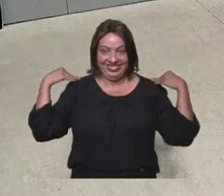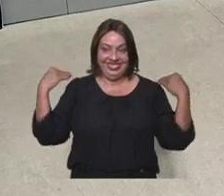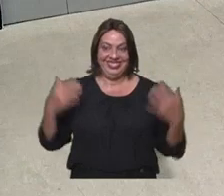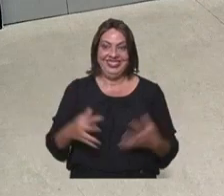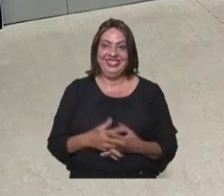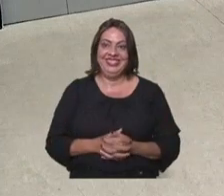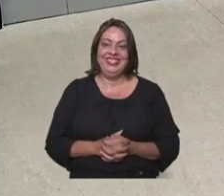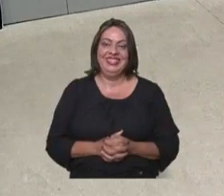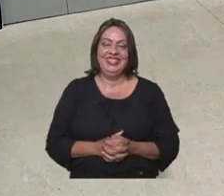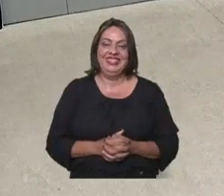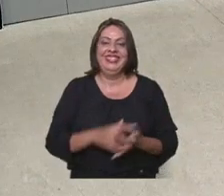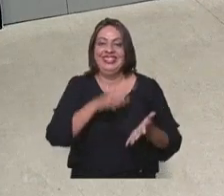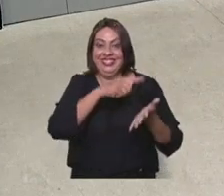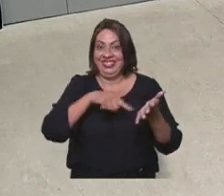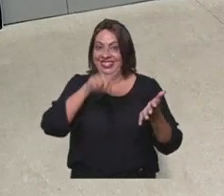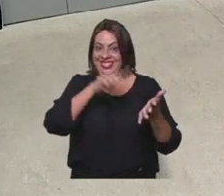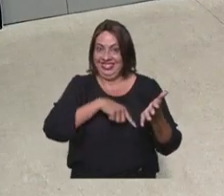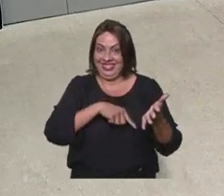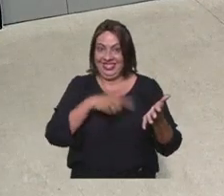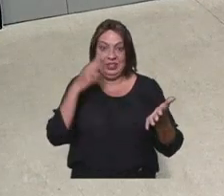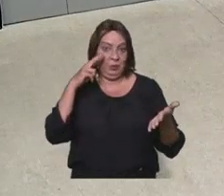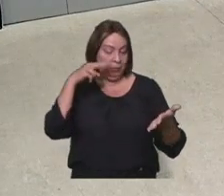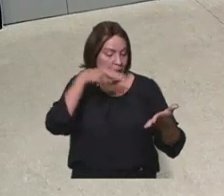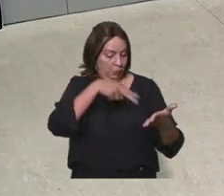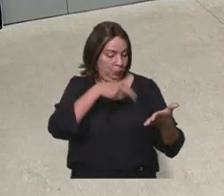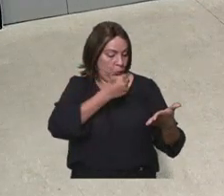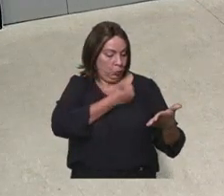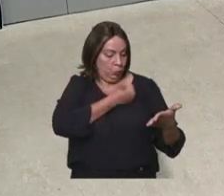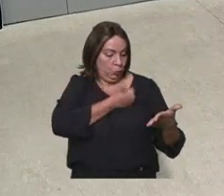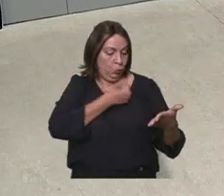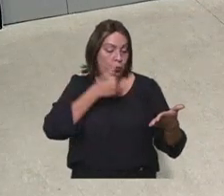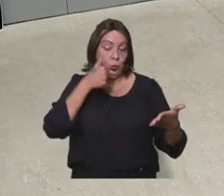28, marcou o 28, confere se tem